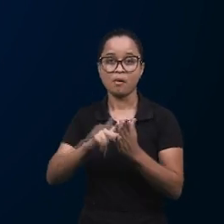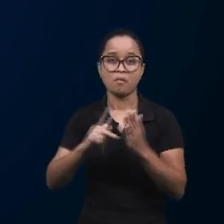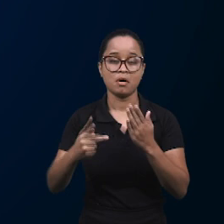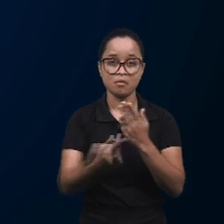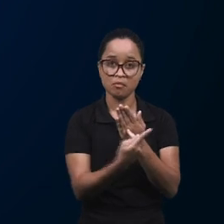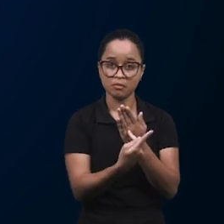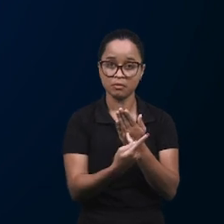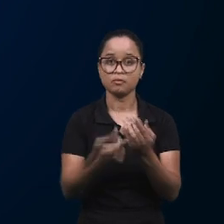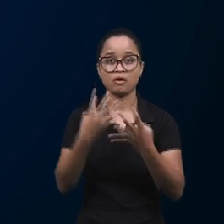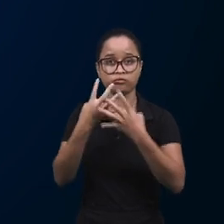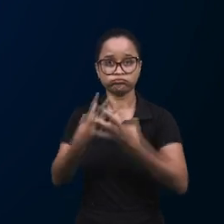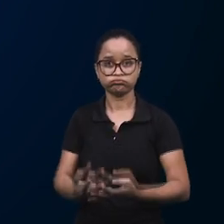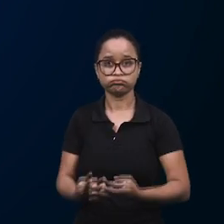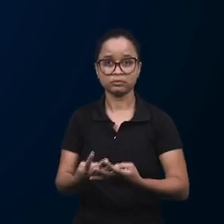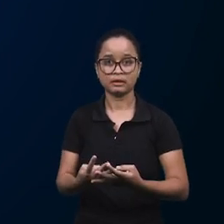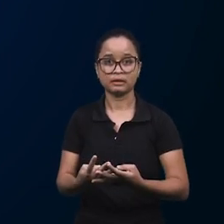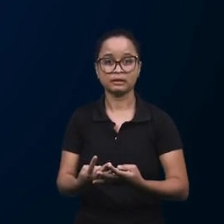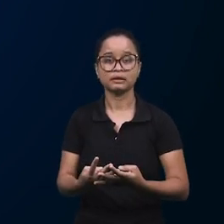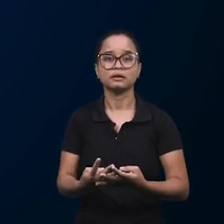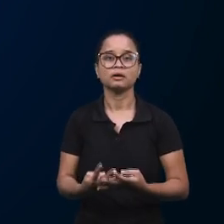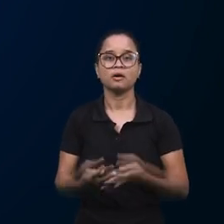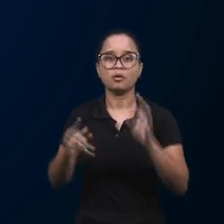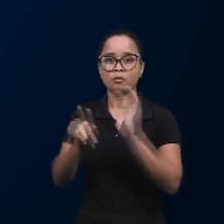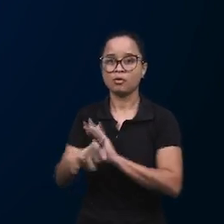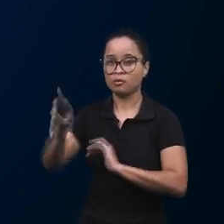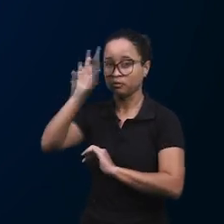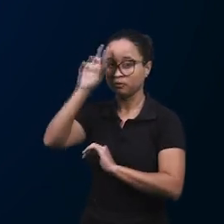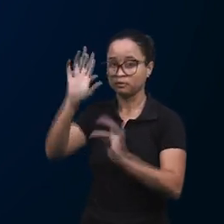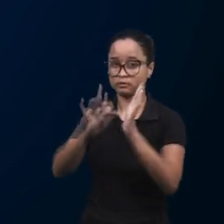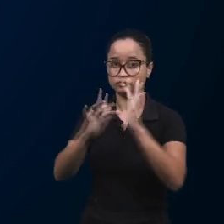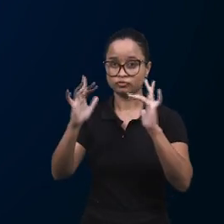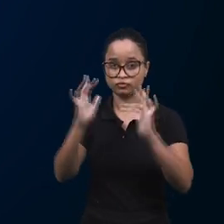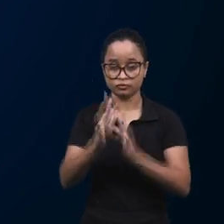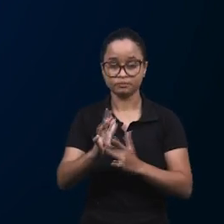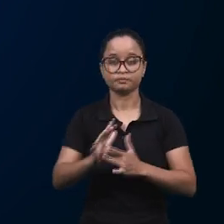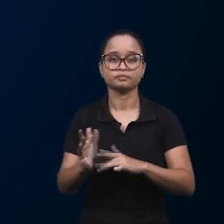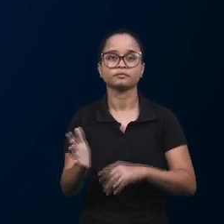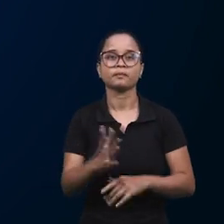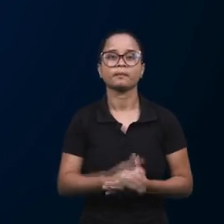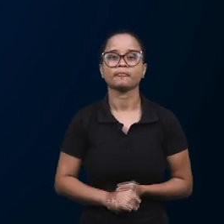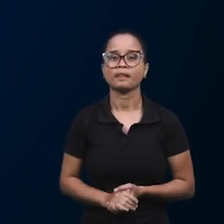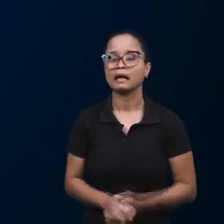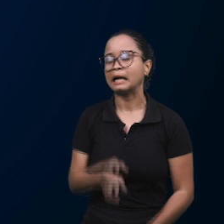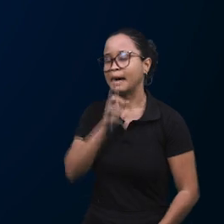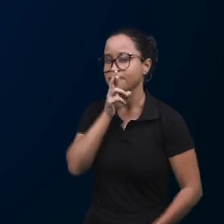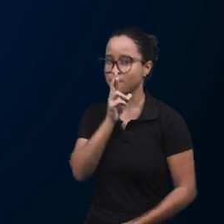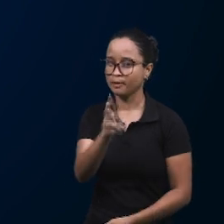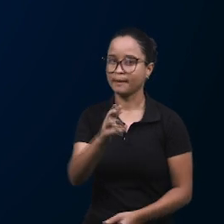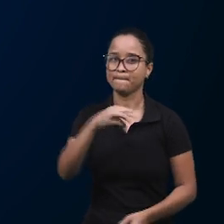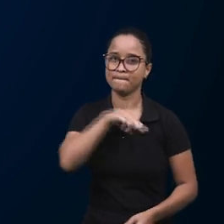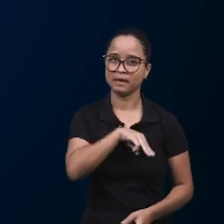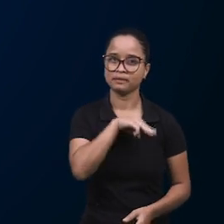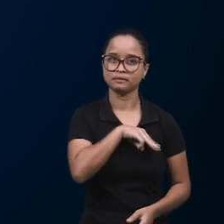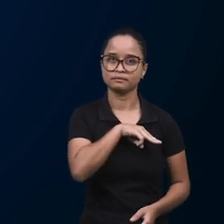sétima parábola da rede, feitos pelo Senhor Jesus. A resposta está em Mateus